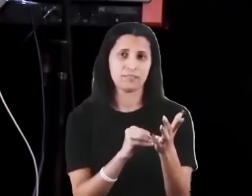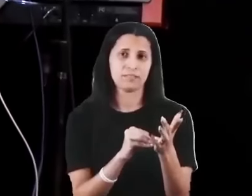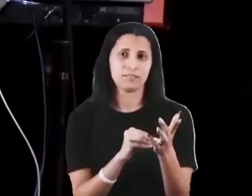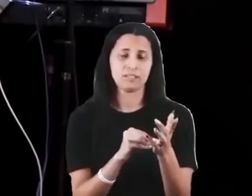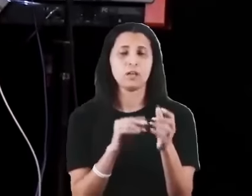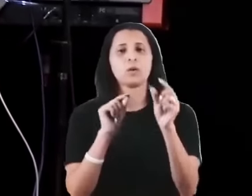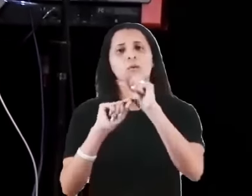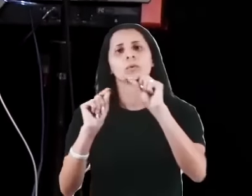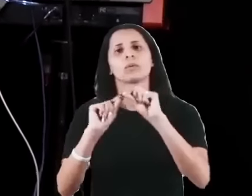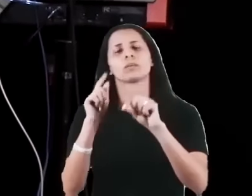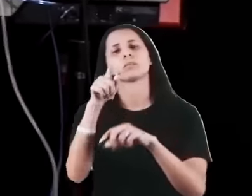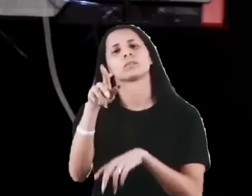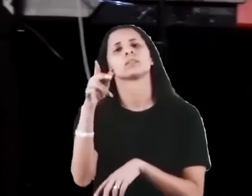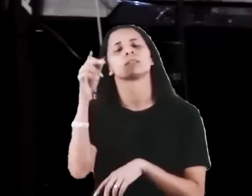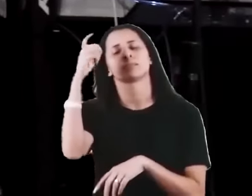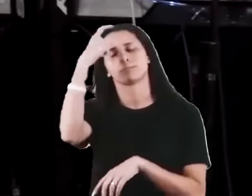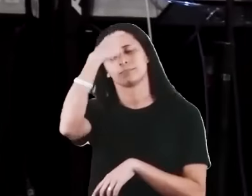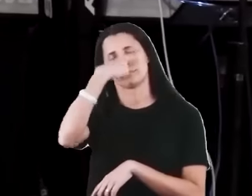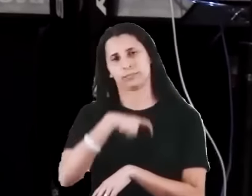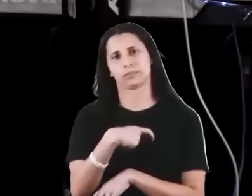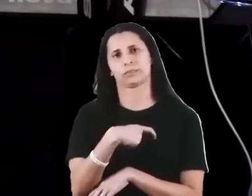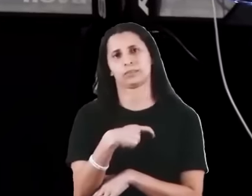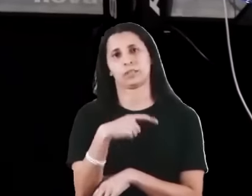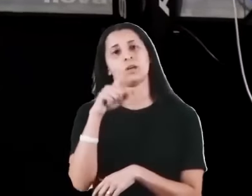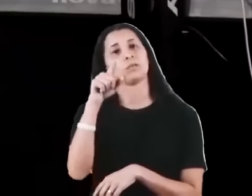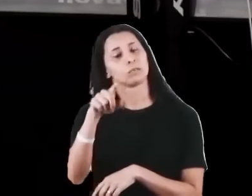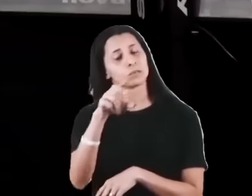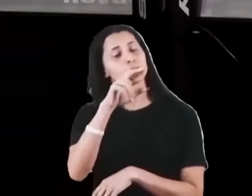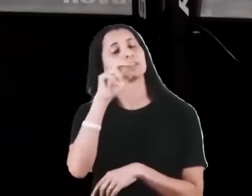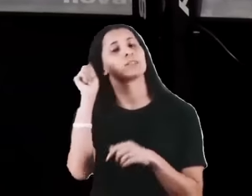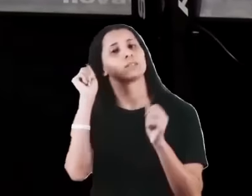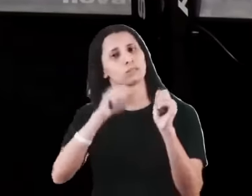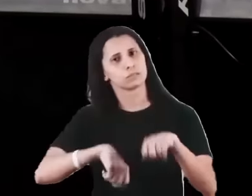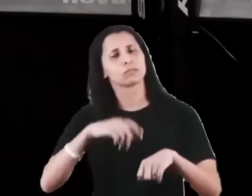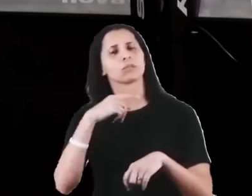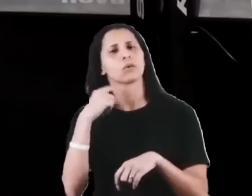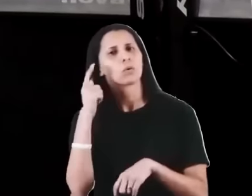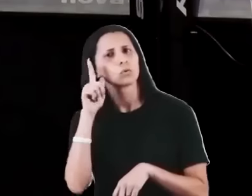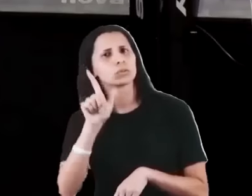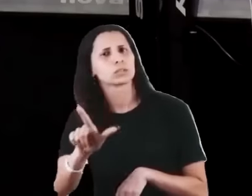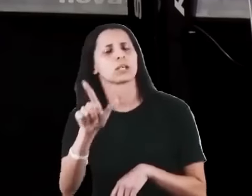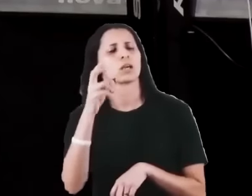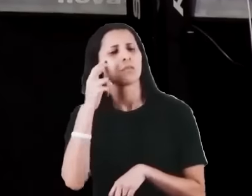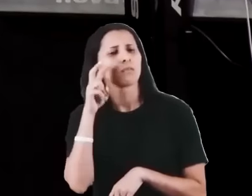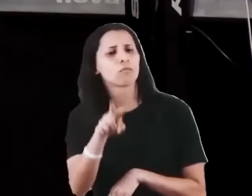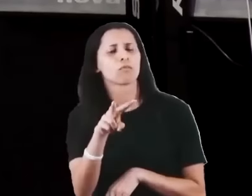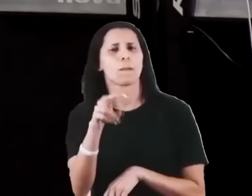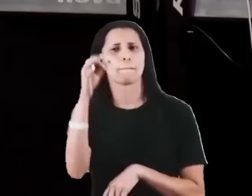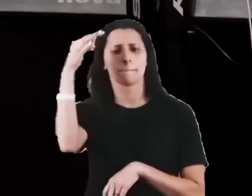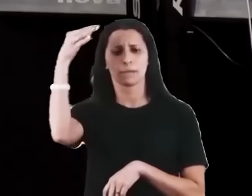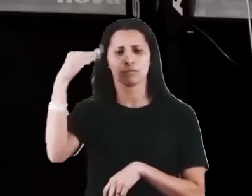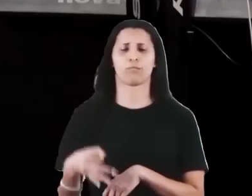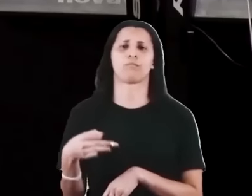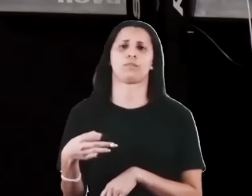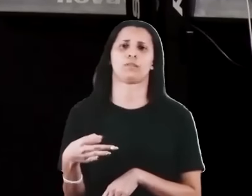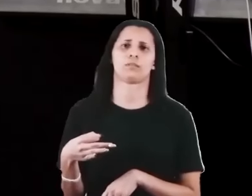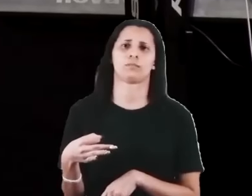você você vai conseguir Enxergar com perfeição